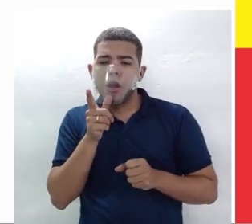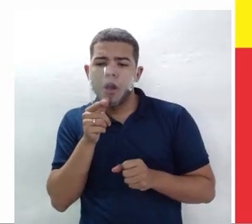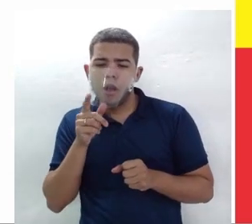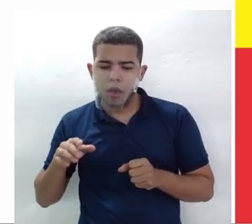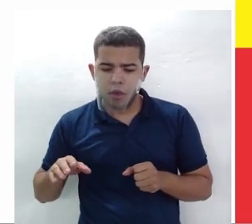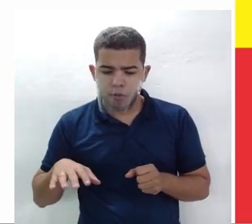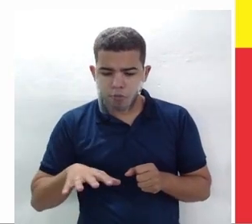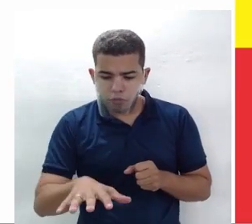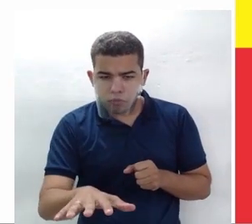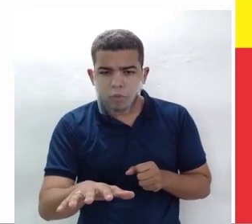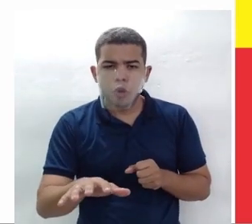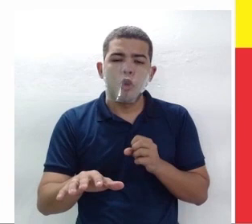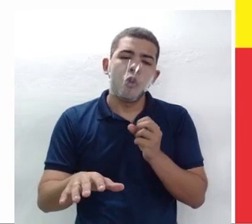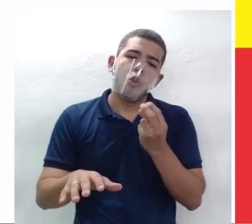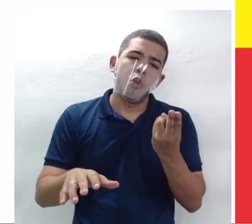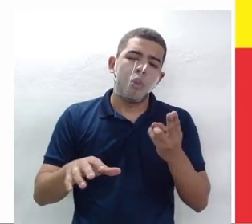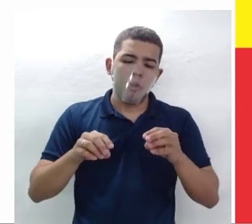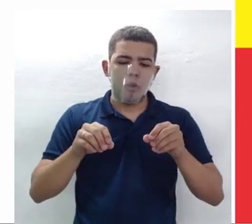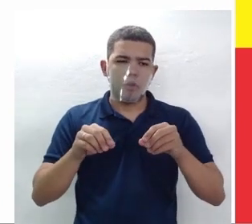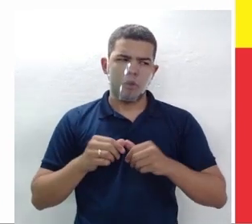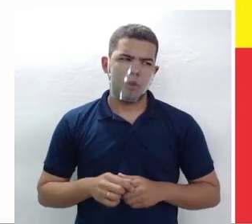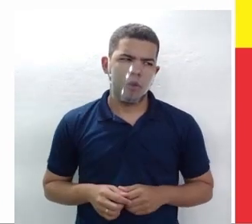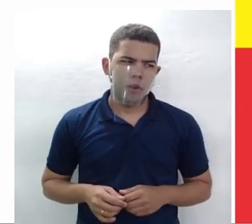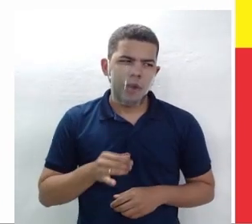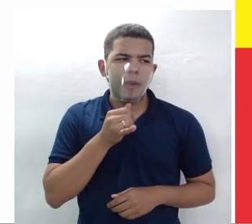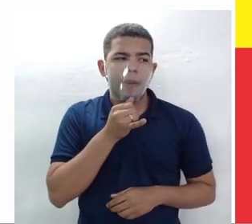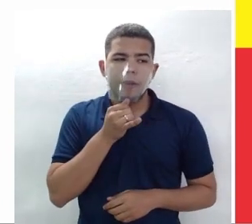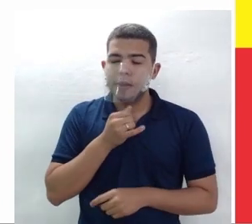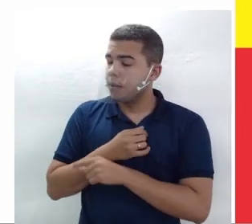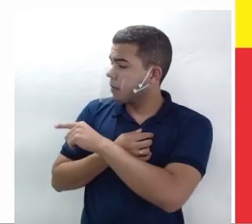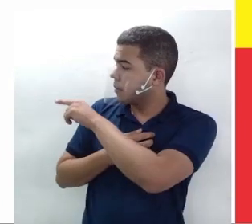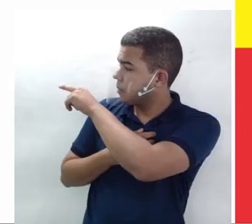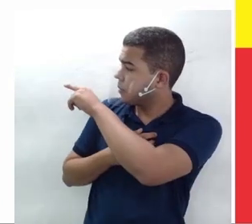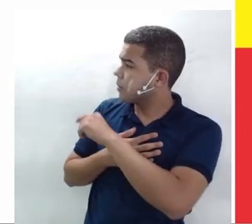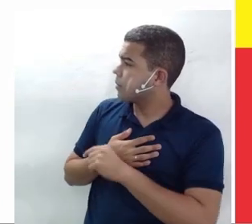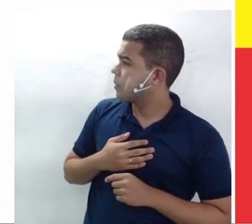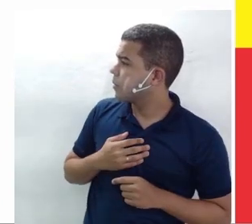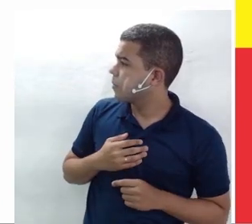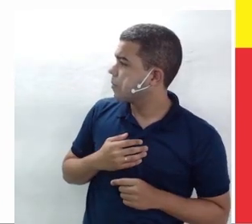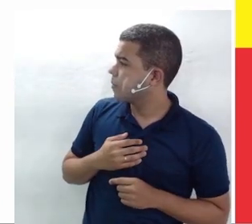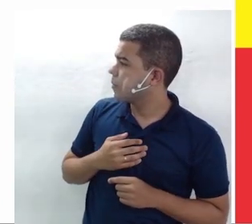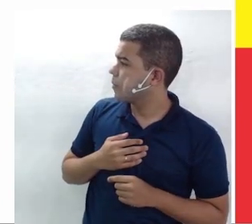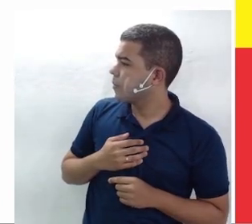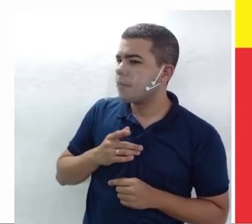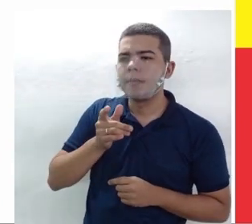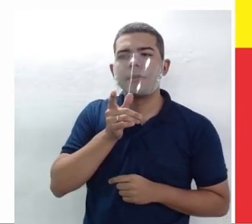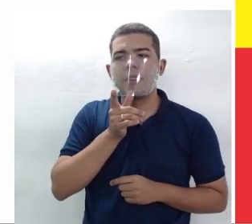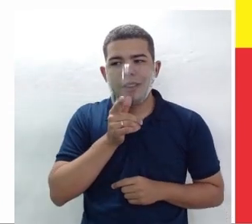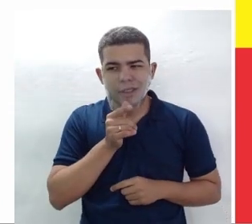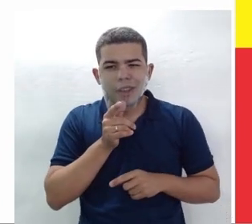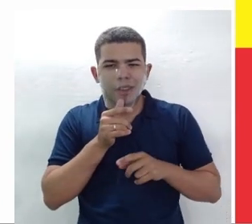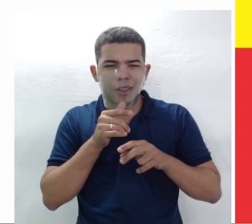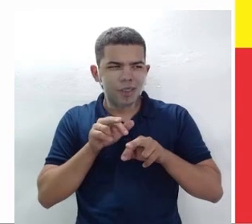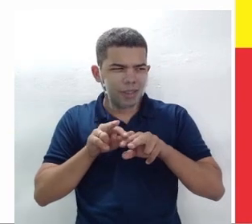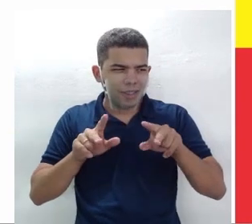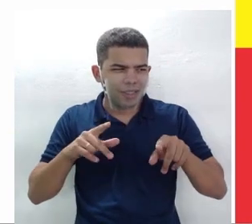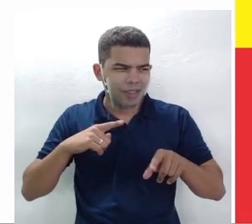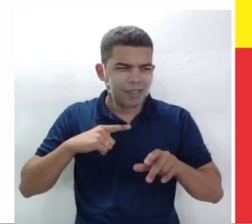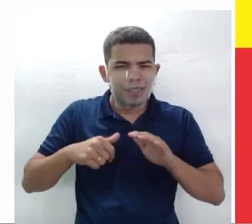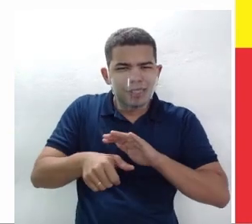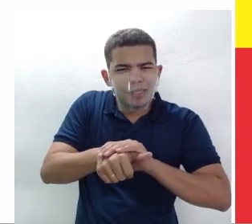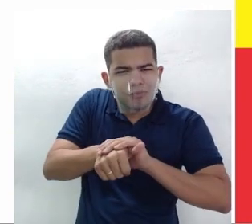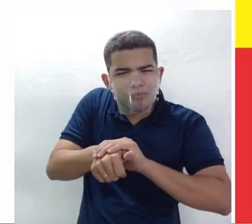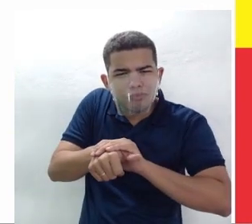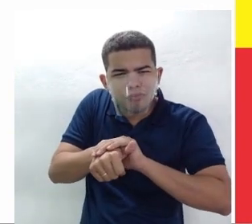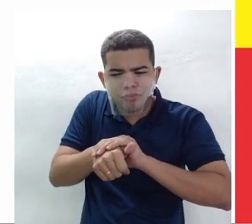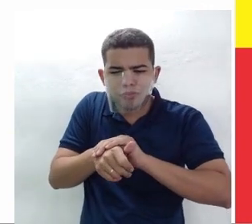terrestres. Você pode observar na telinha que existe aí, ó, o meio ambiente aquático. A gente vê ali uma tartaruga,